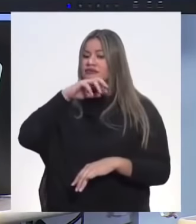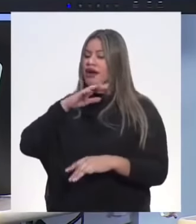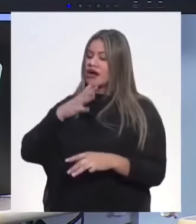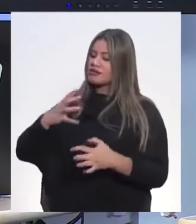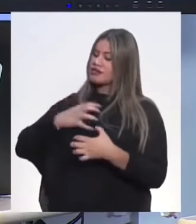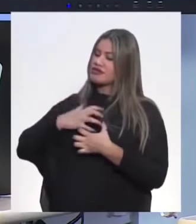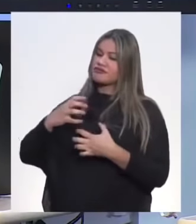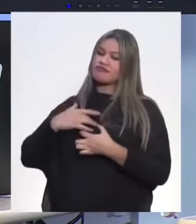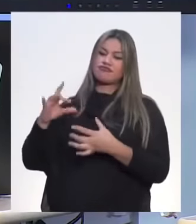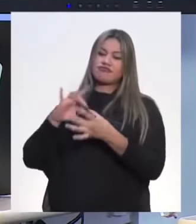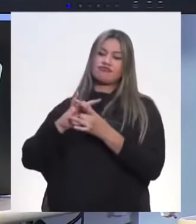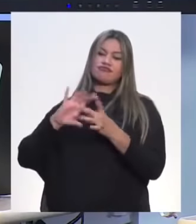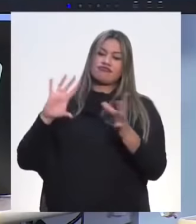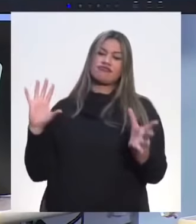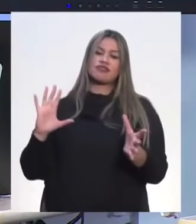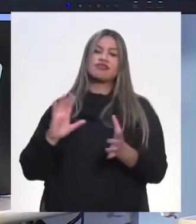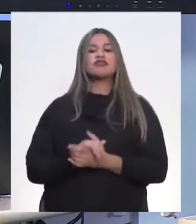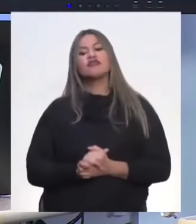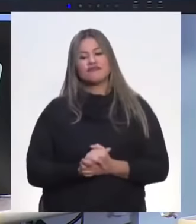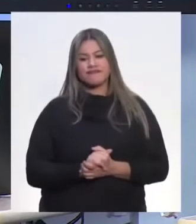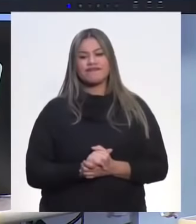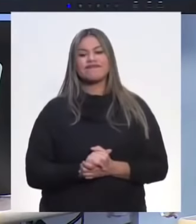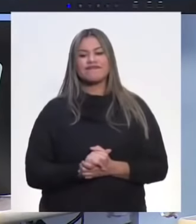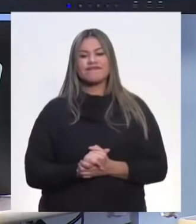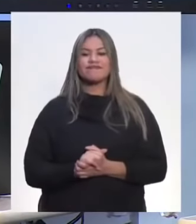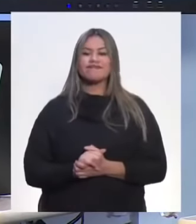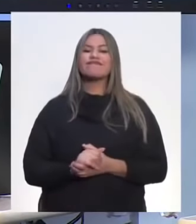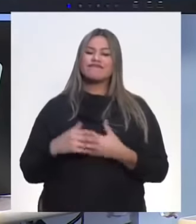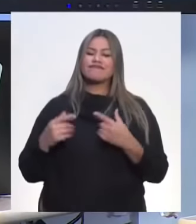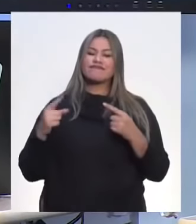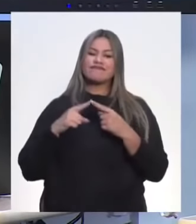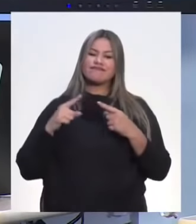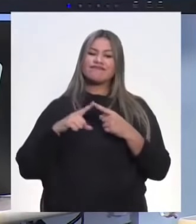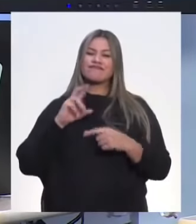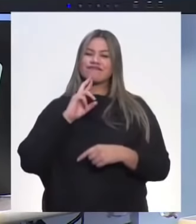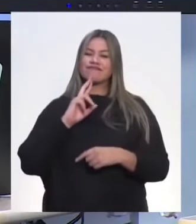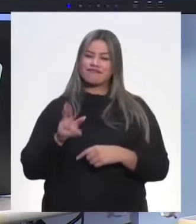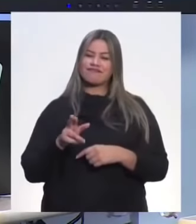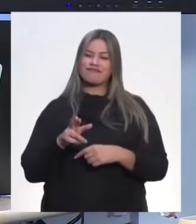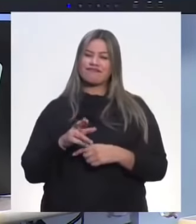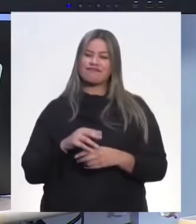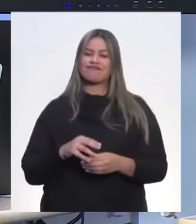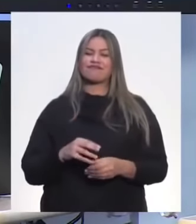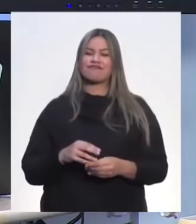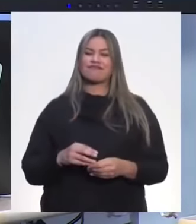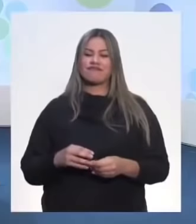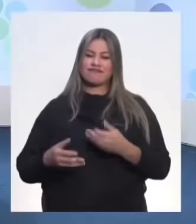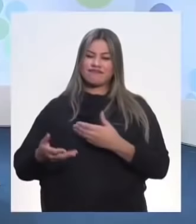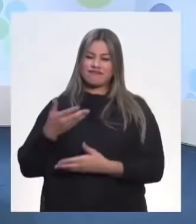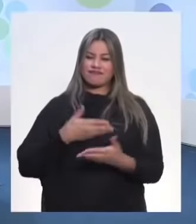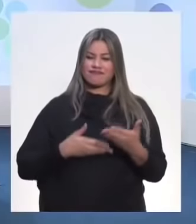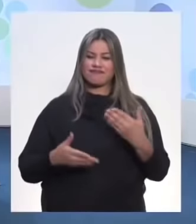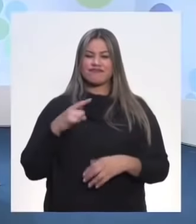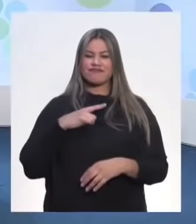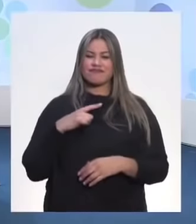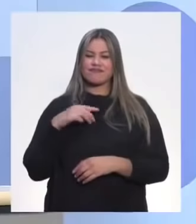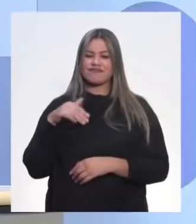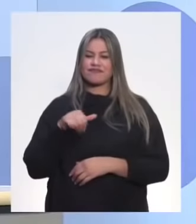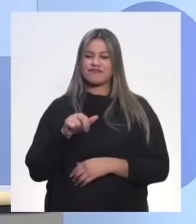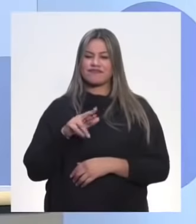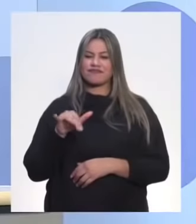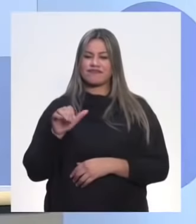casa, eles sentem mais à vontade. Exatamente, é mais ou menos o que a gente respondeu lá no lar do oscilar. Entenderam agora a relação? A Maria Clara também colocou, eles